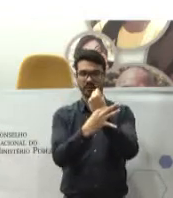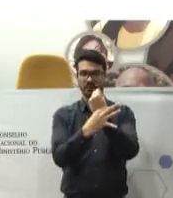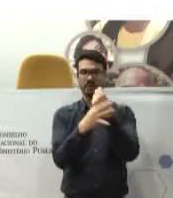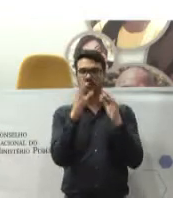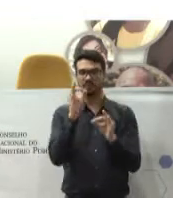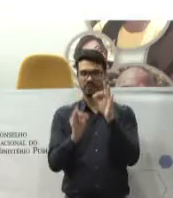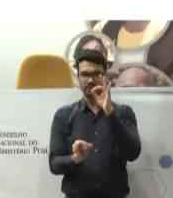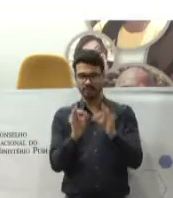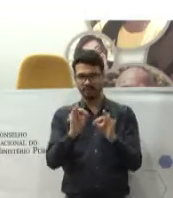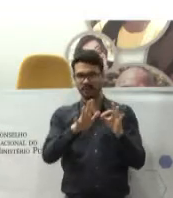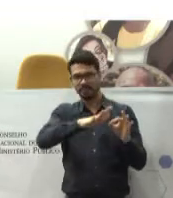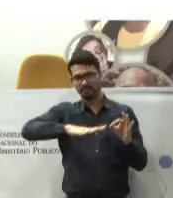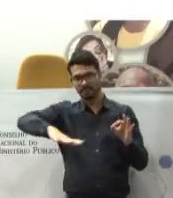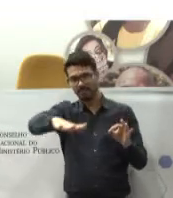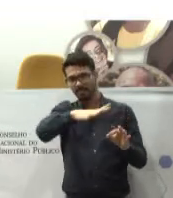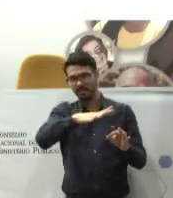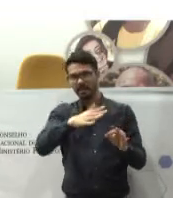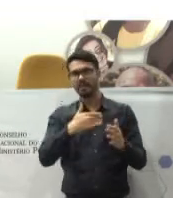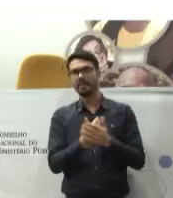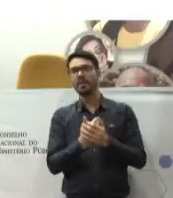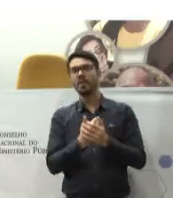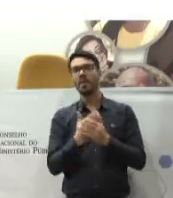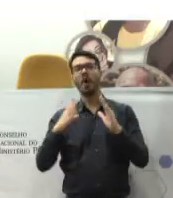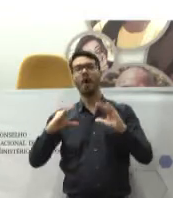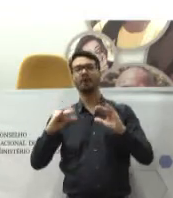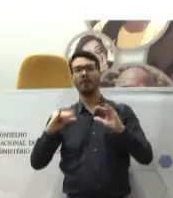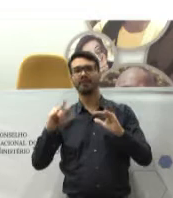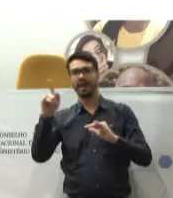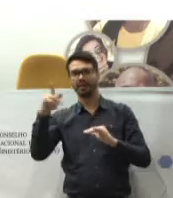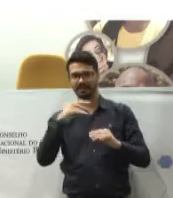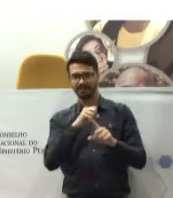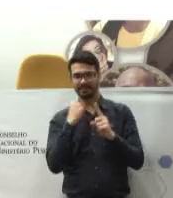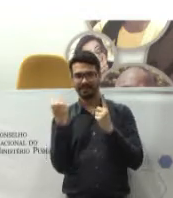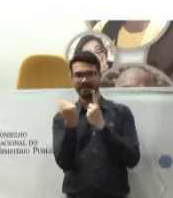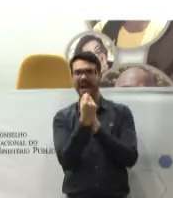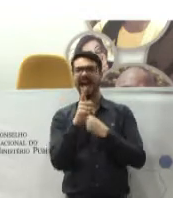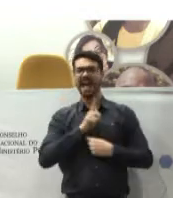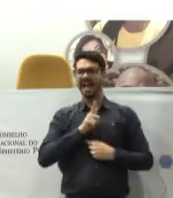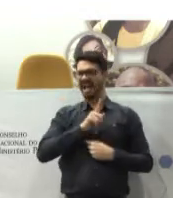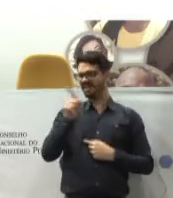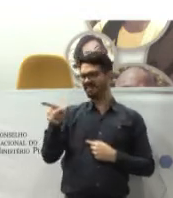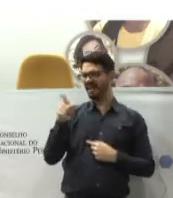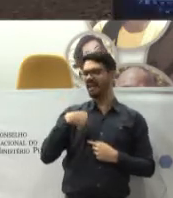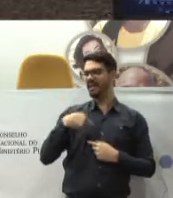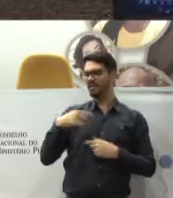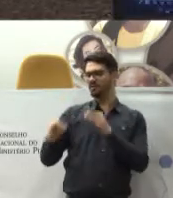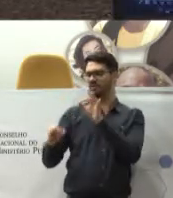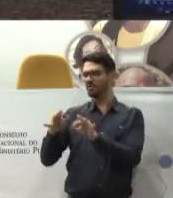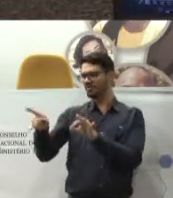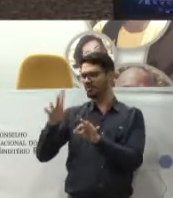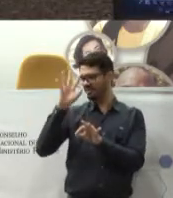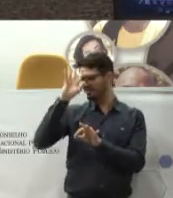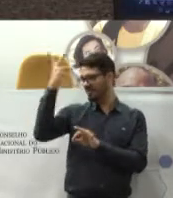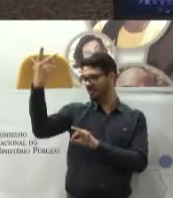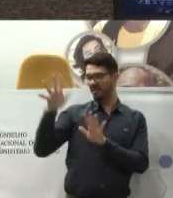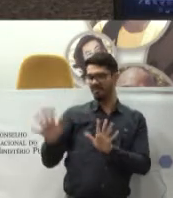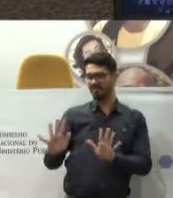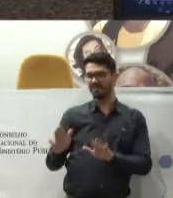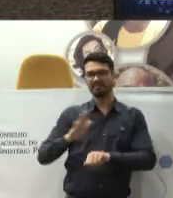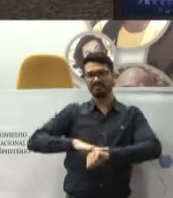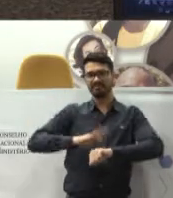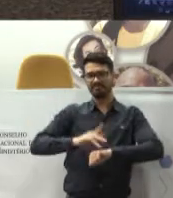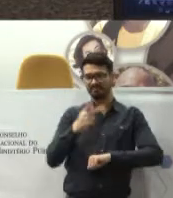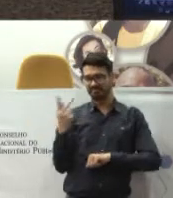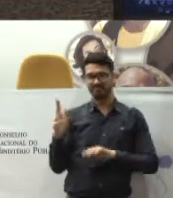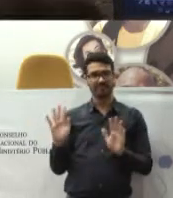é um meio de acomodação da sociedade. Tem segurança. O Poder Judiciário decide X, acabou.